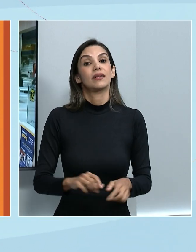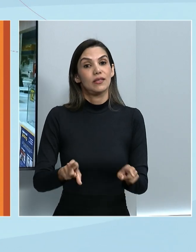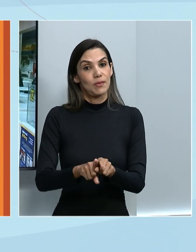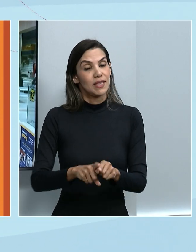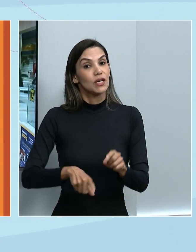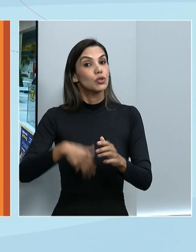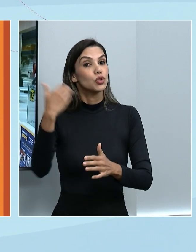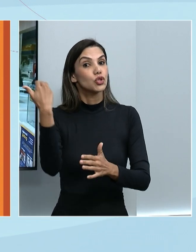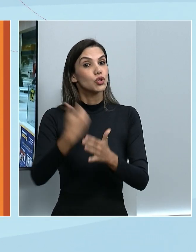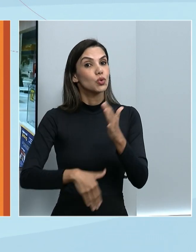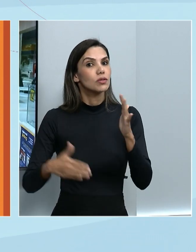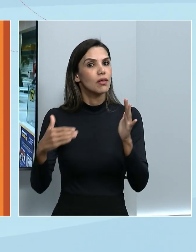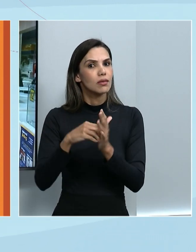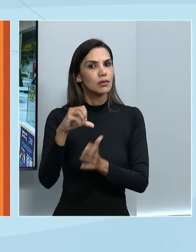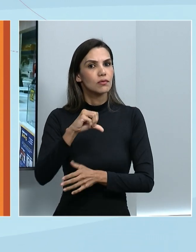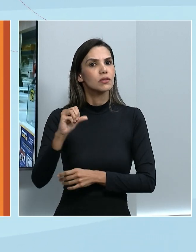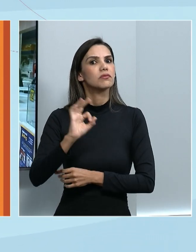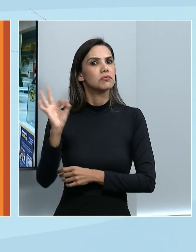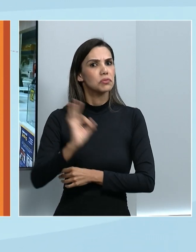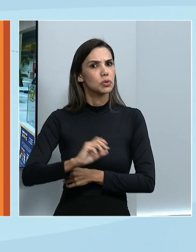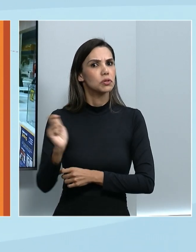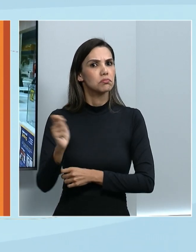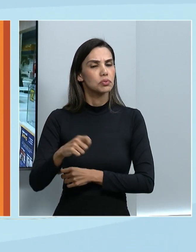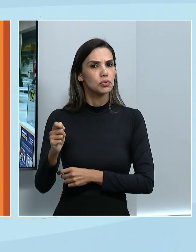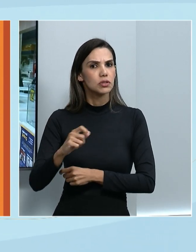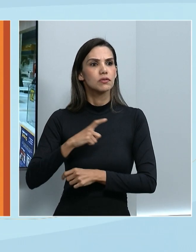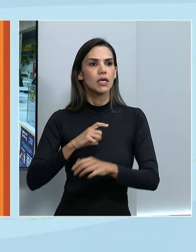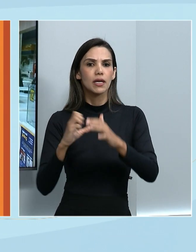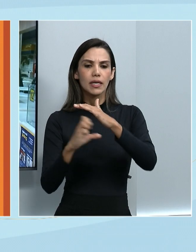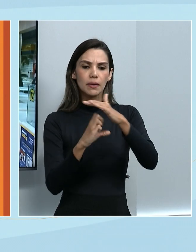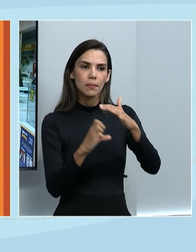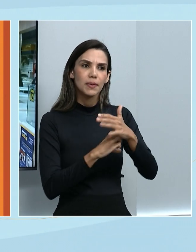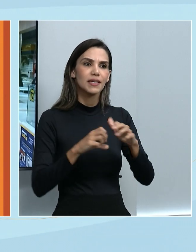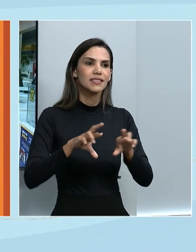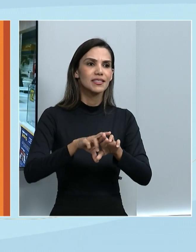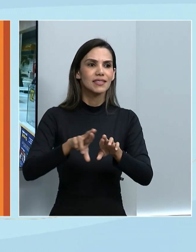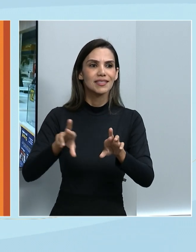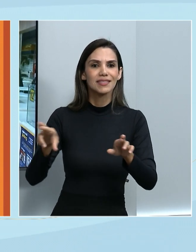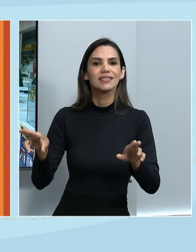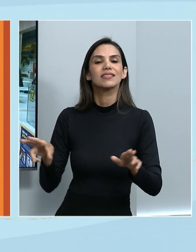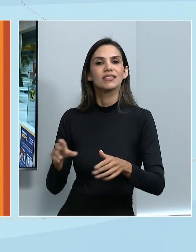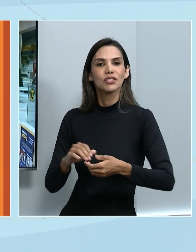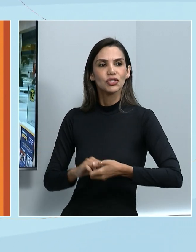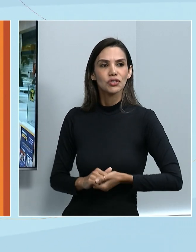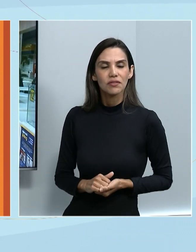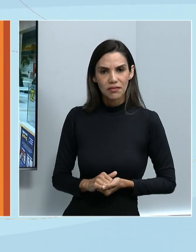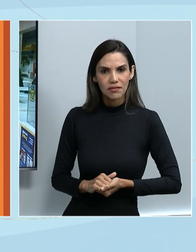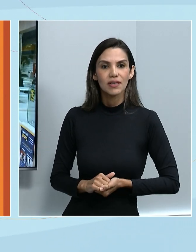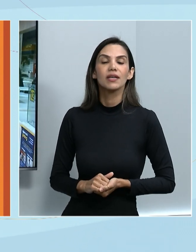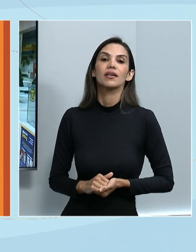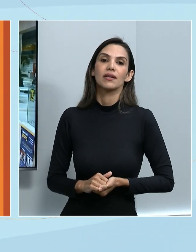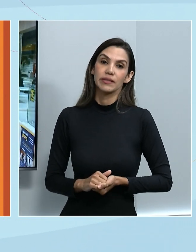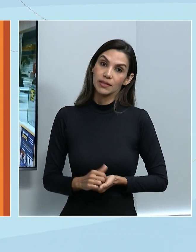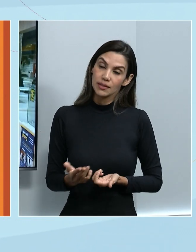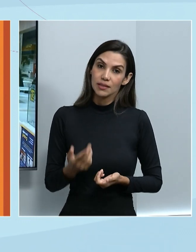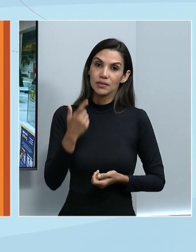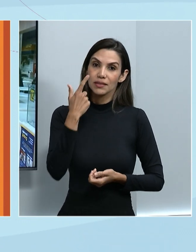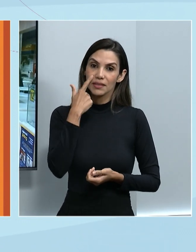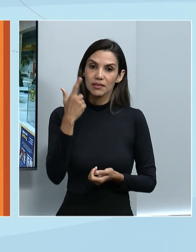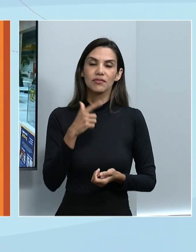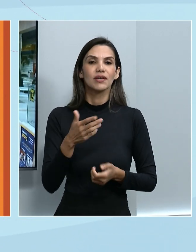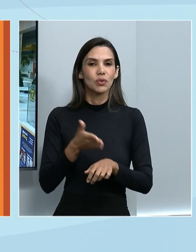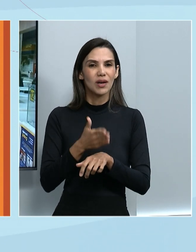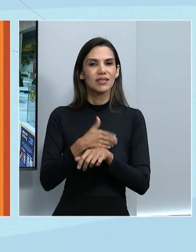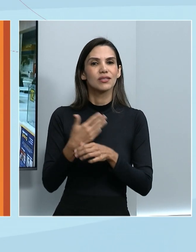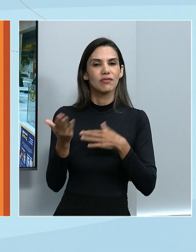descontos vão até 99%, então várias empresas podem dar esse desconto. Não é o Serasa, eu estava conversando com a Laís mais cedo, ela me explicou isso, não é